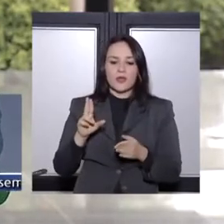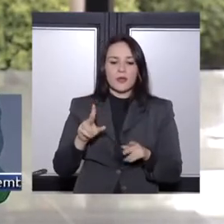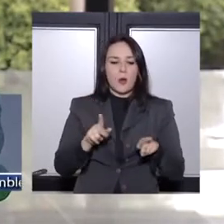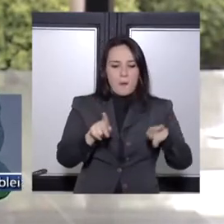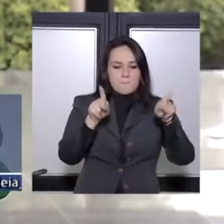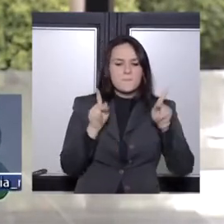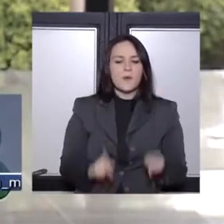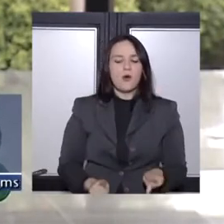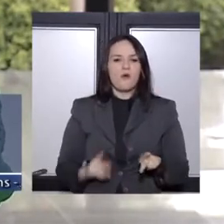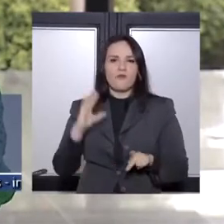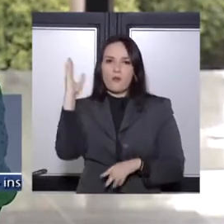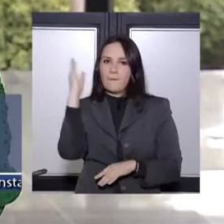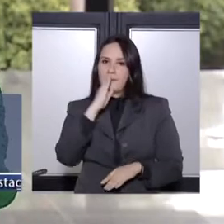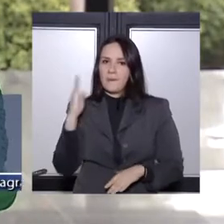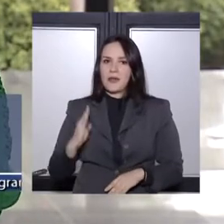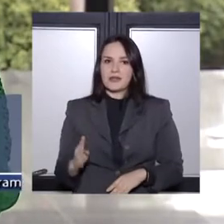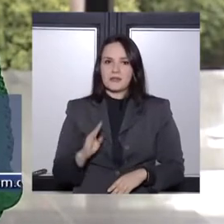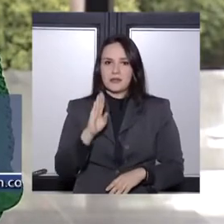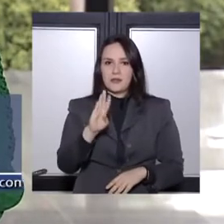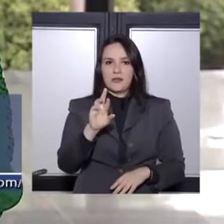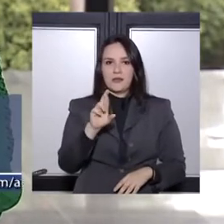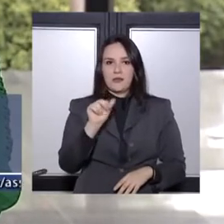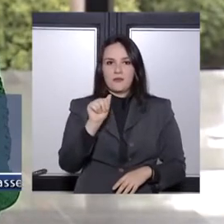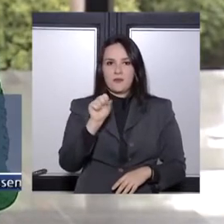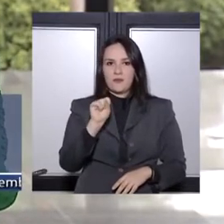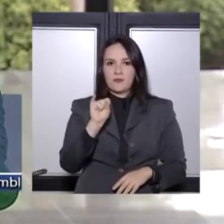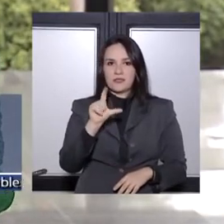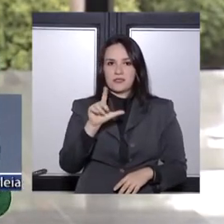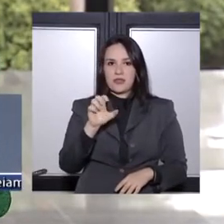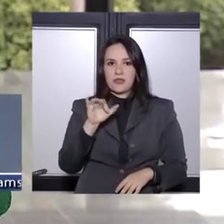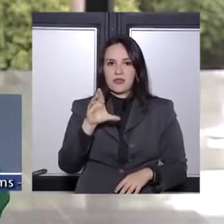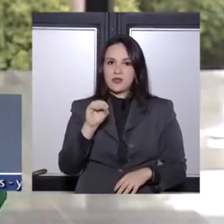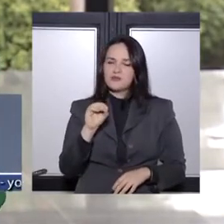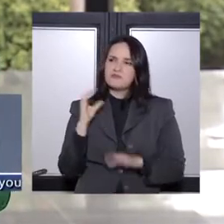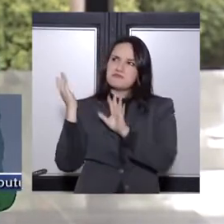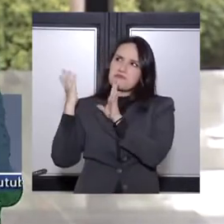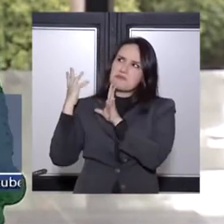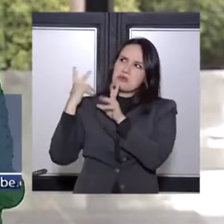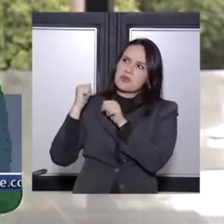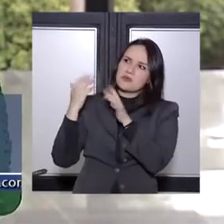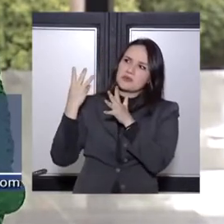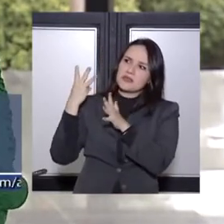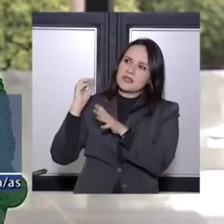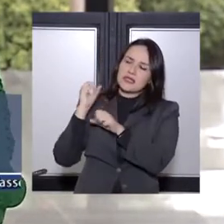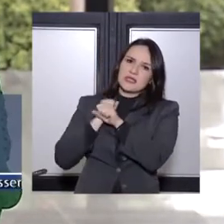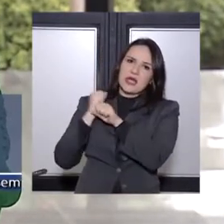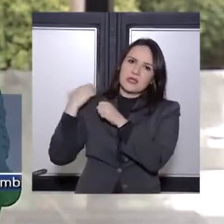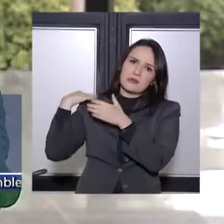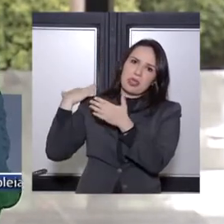escrita e reformulações das suas obras. Então, os livros dele,